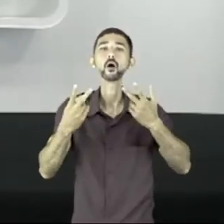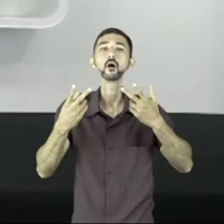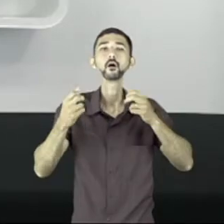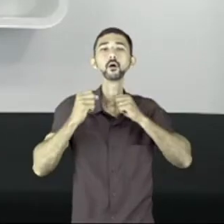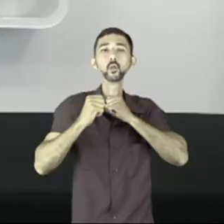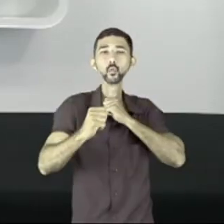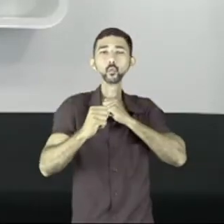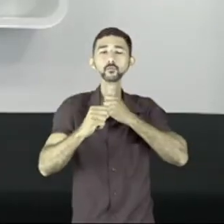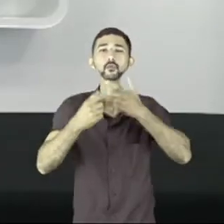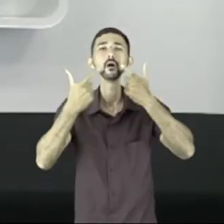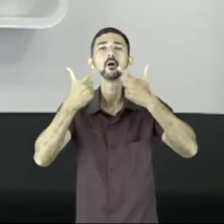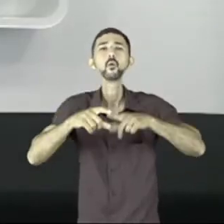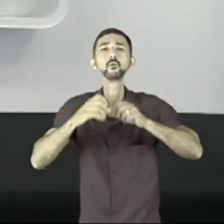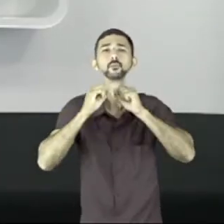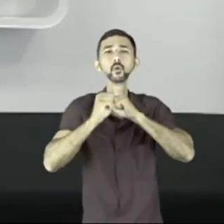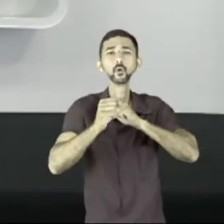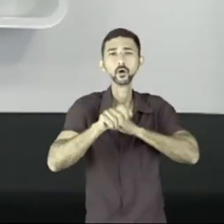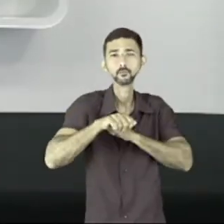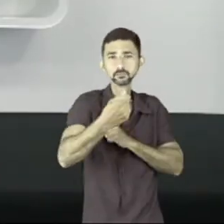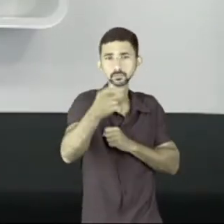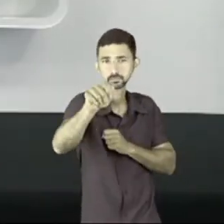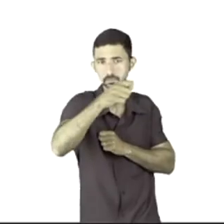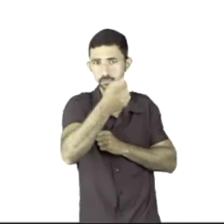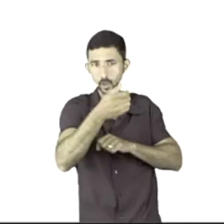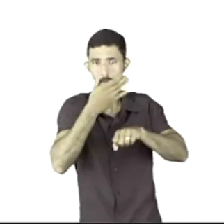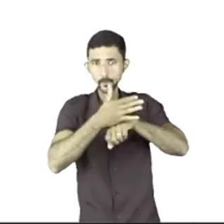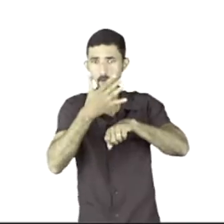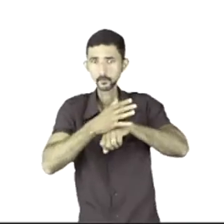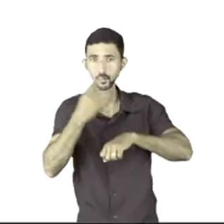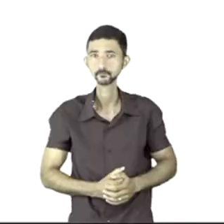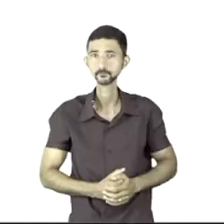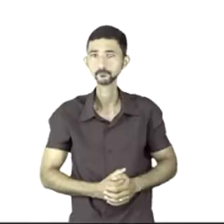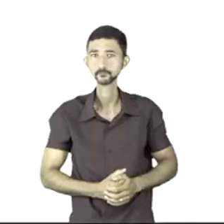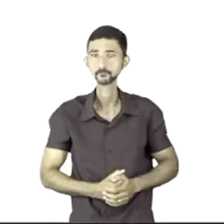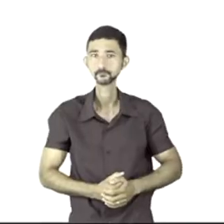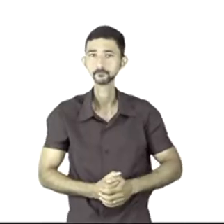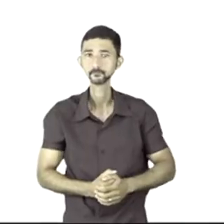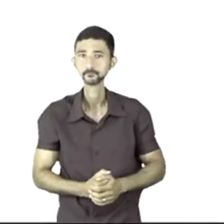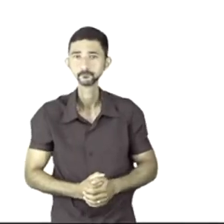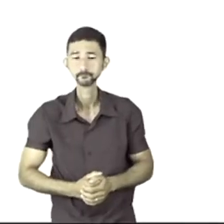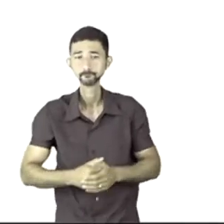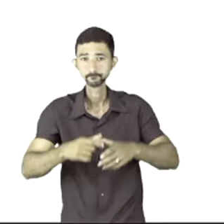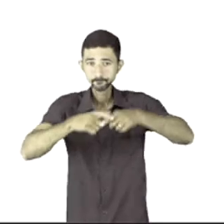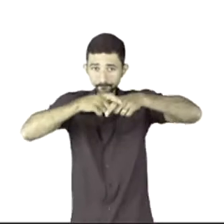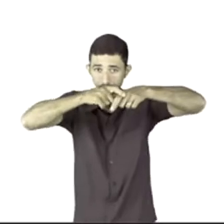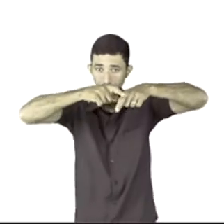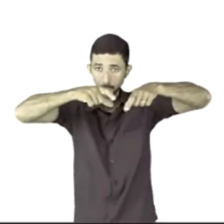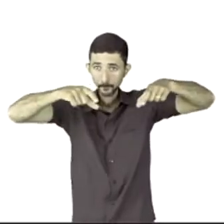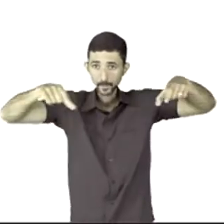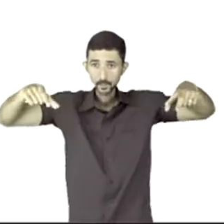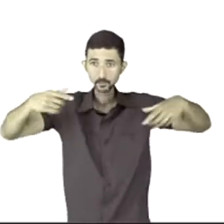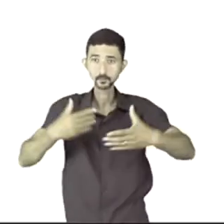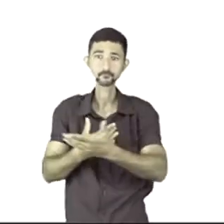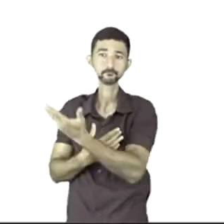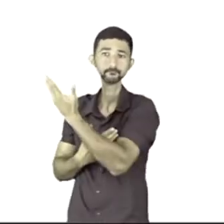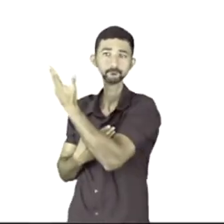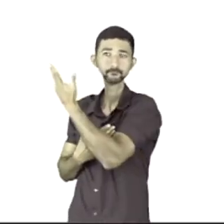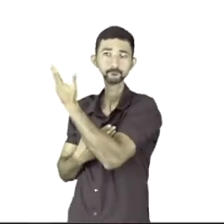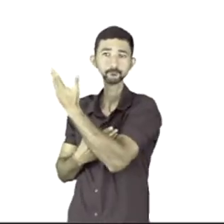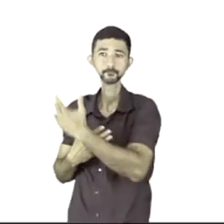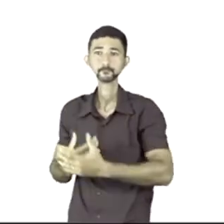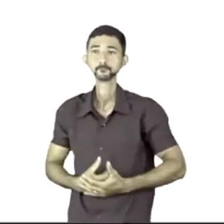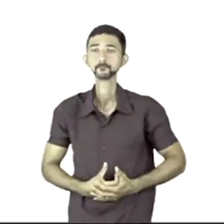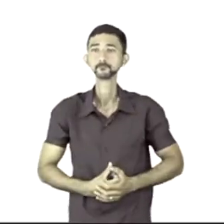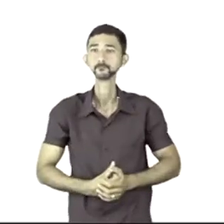o local em que a esgrima é praticada. Vamos para a tela. Então, a esgrima é praticada na pista. Você